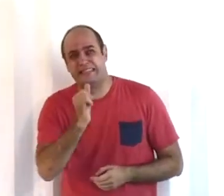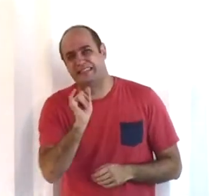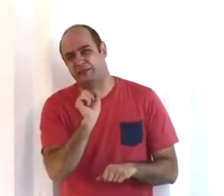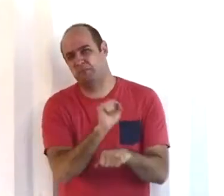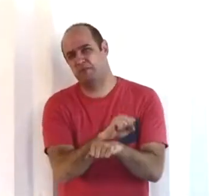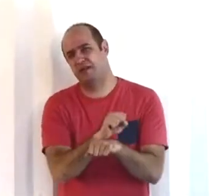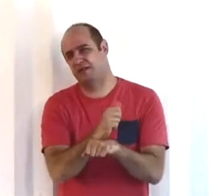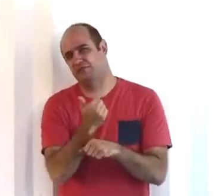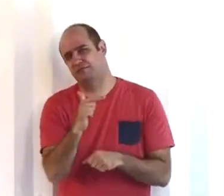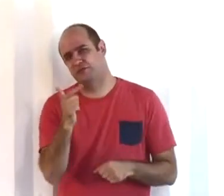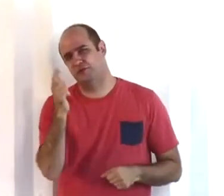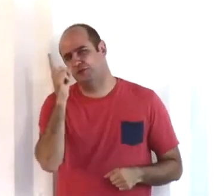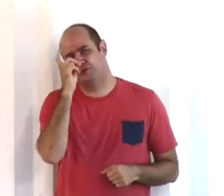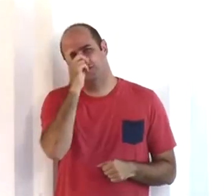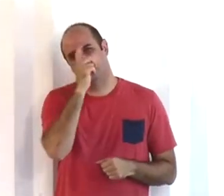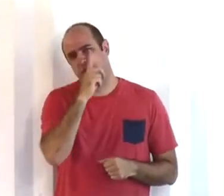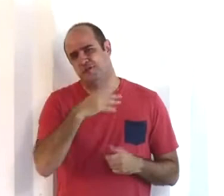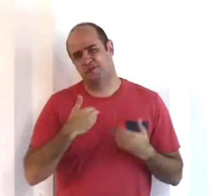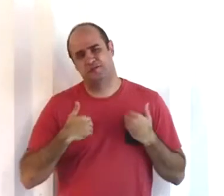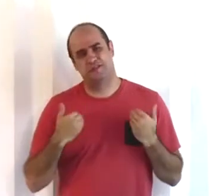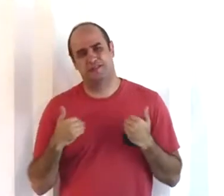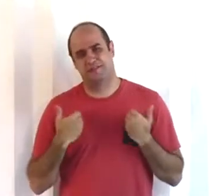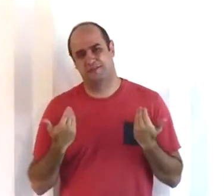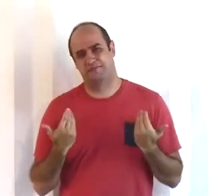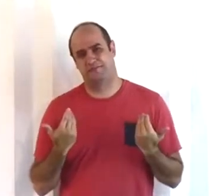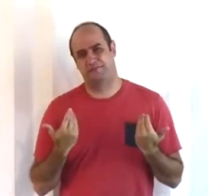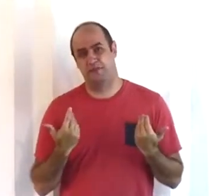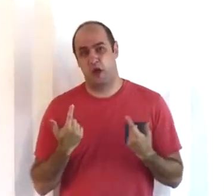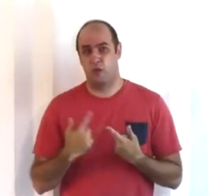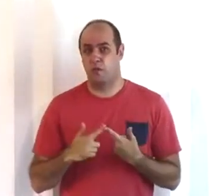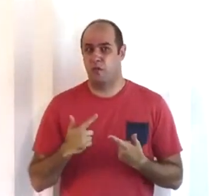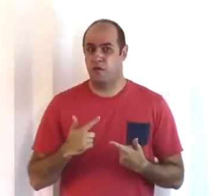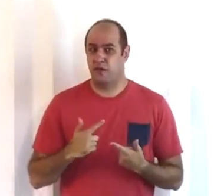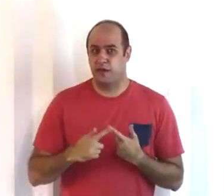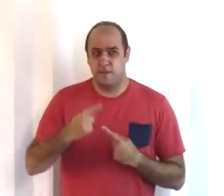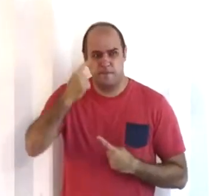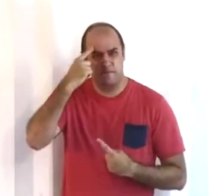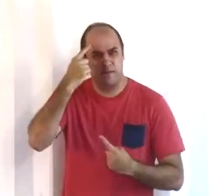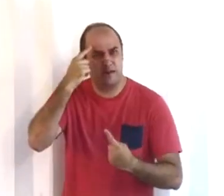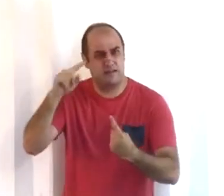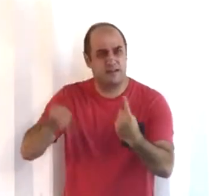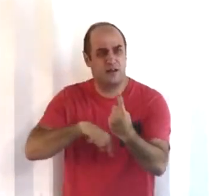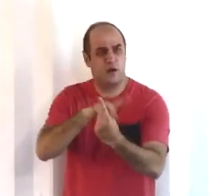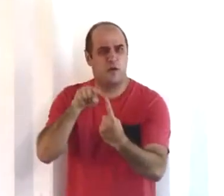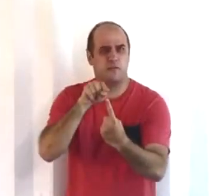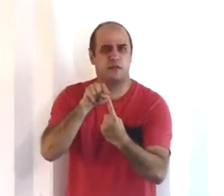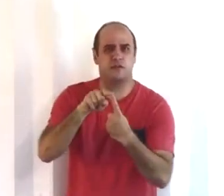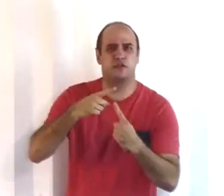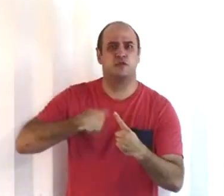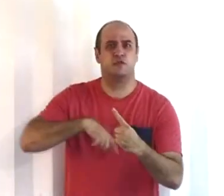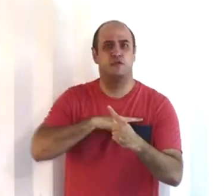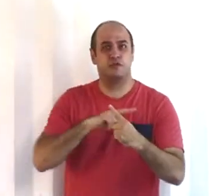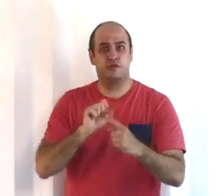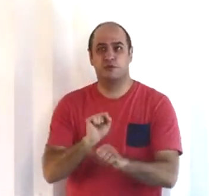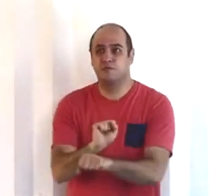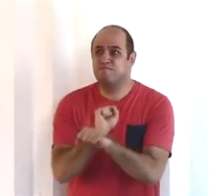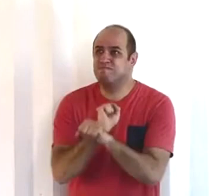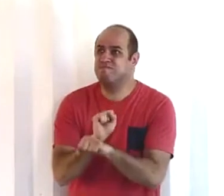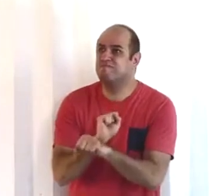é muito difícil manter a alegria, porque em termos de ideal, quando nós esperamos, quando